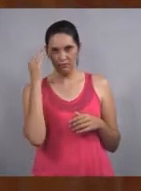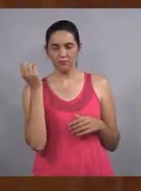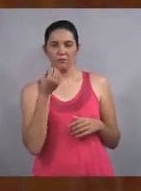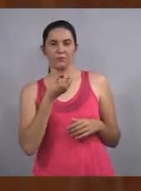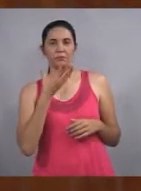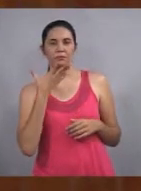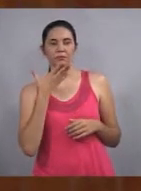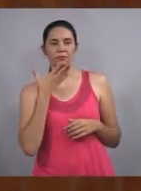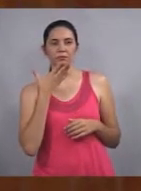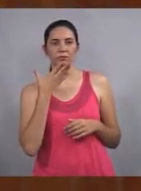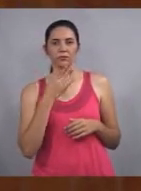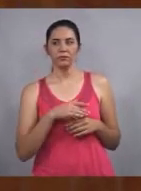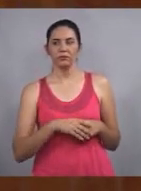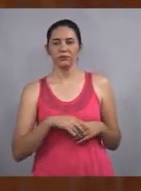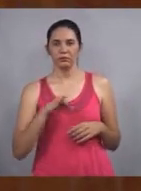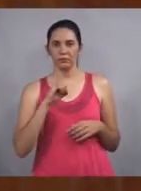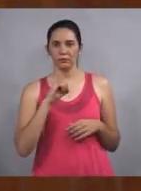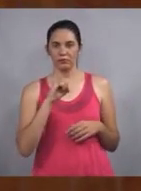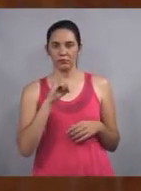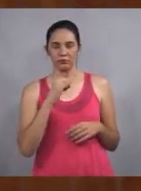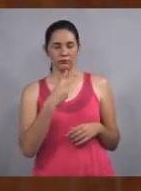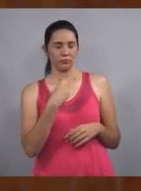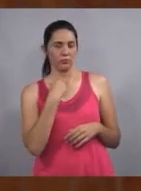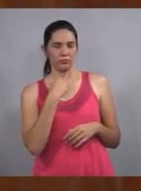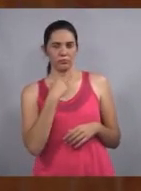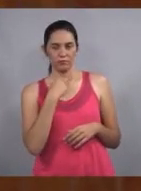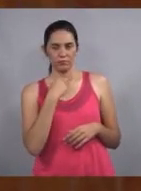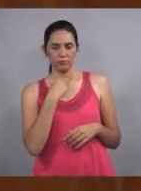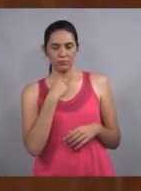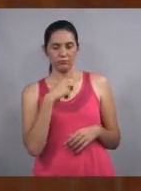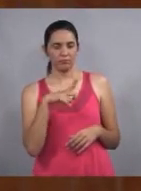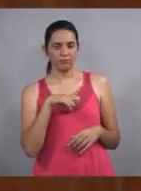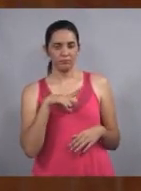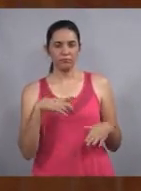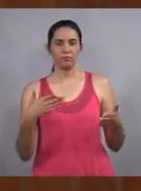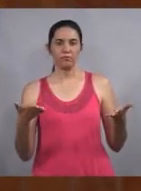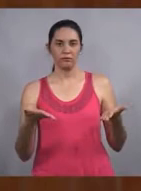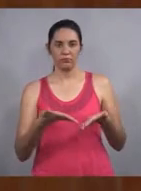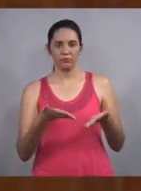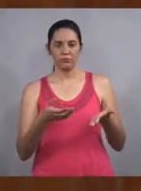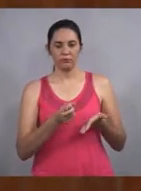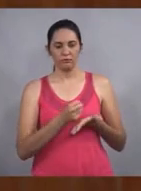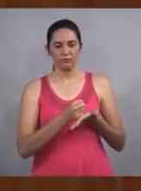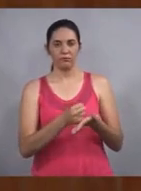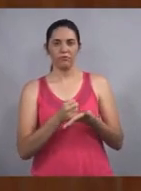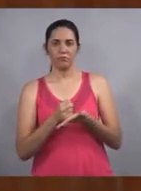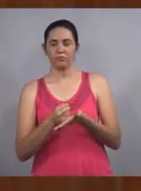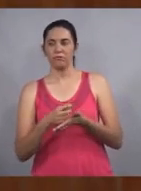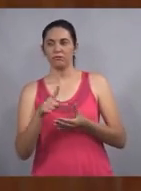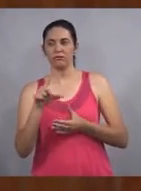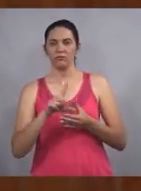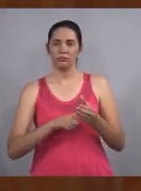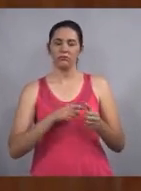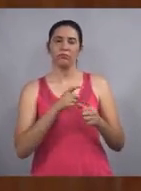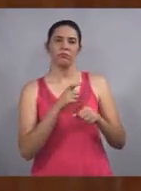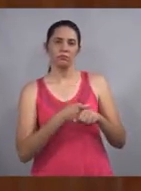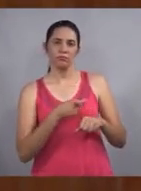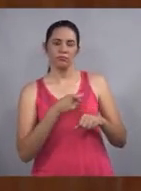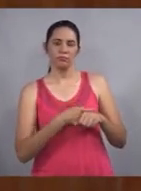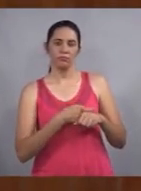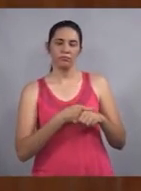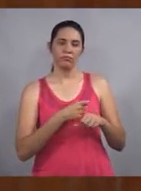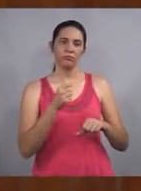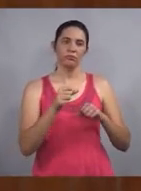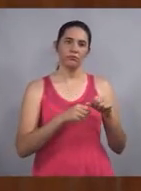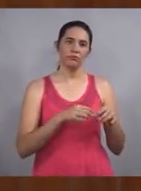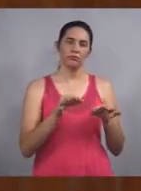de, se não se pode ter hoje a destinação dos resíduos sólidos com reciclagem num projeto